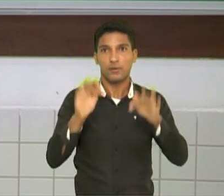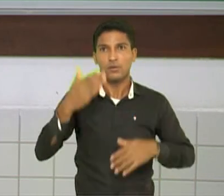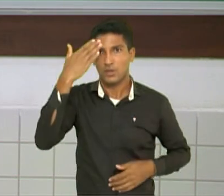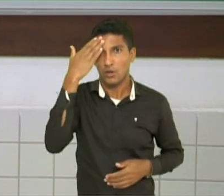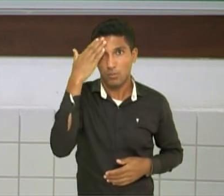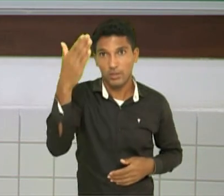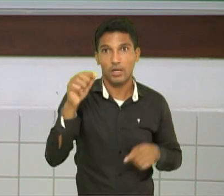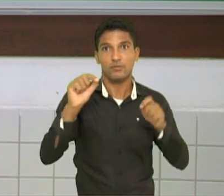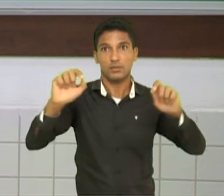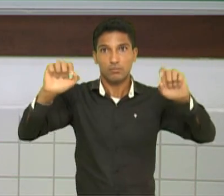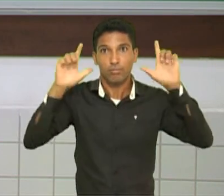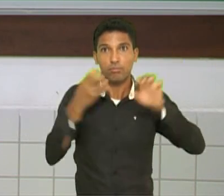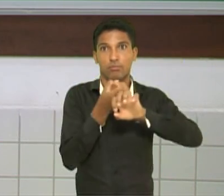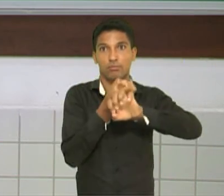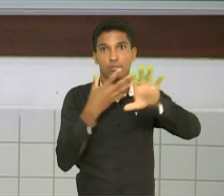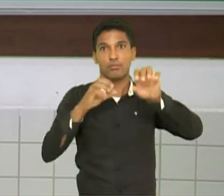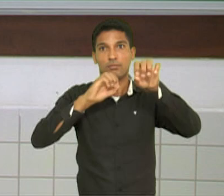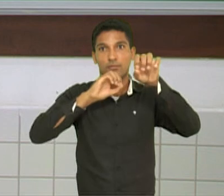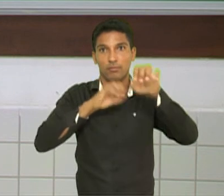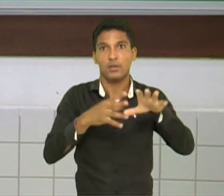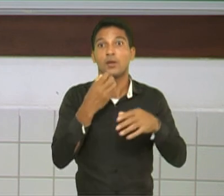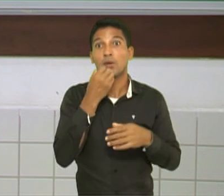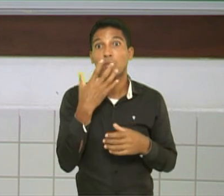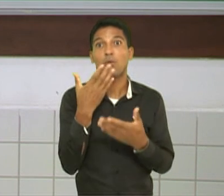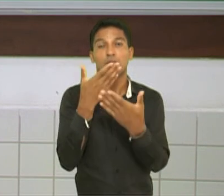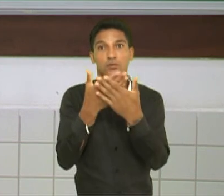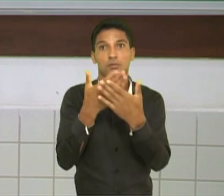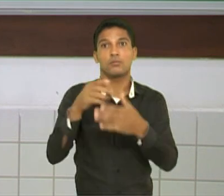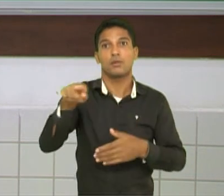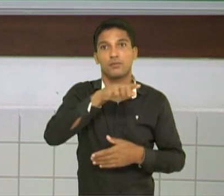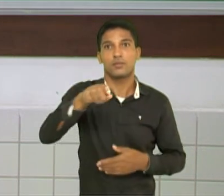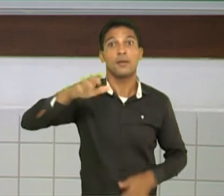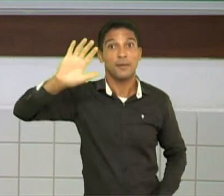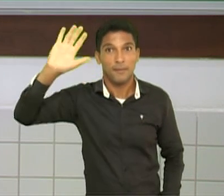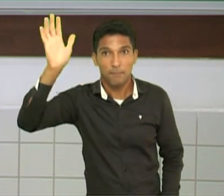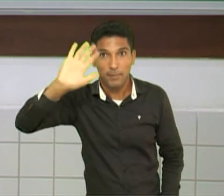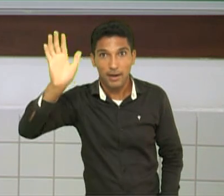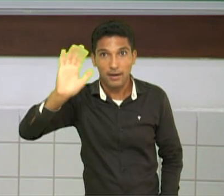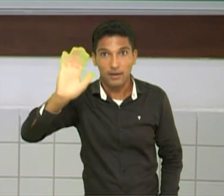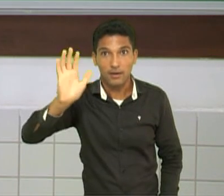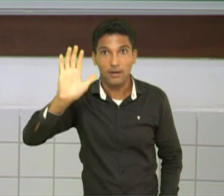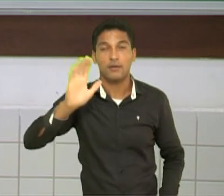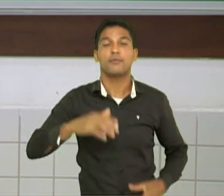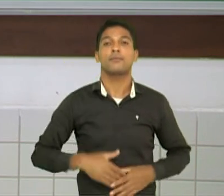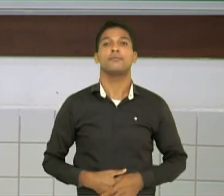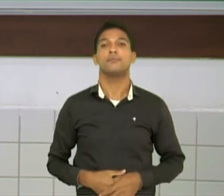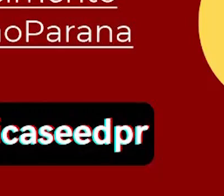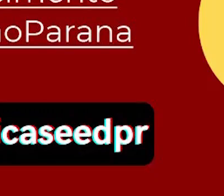Obrigado pela presença na aula de hoje. Bons estudos para você. Tchau, povo!